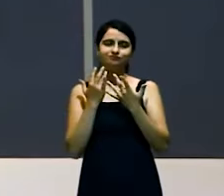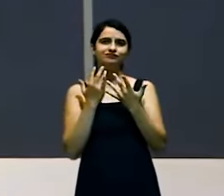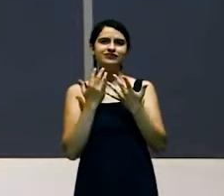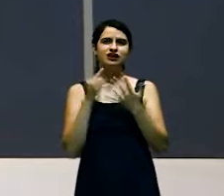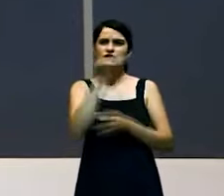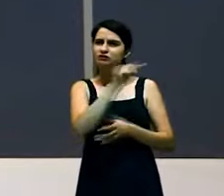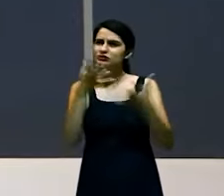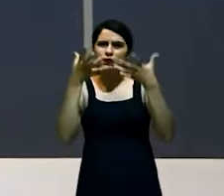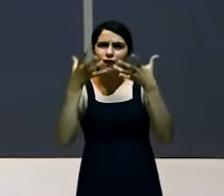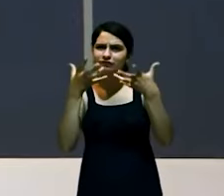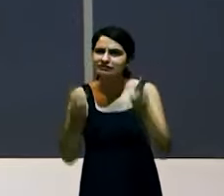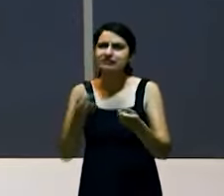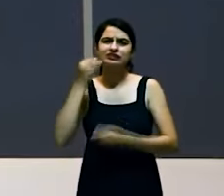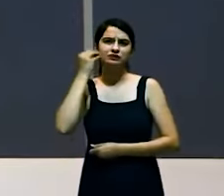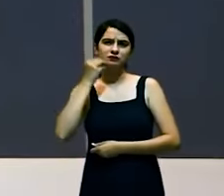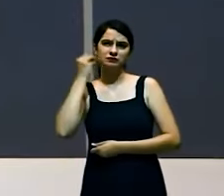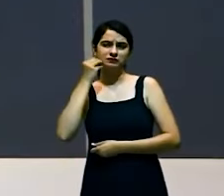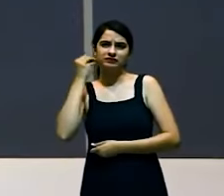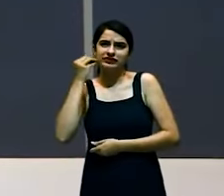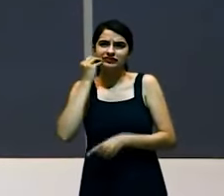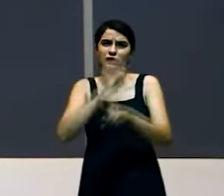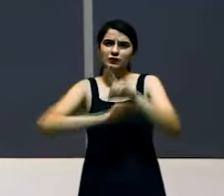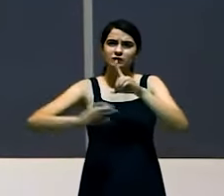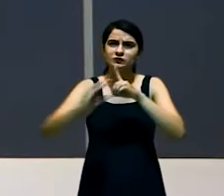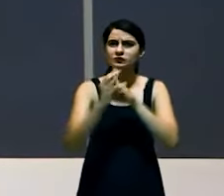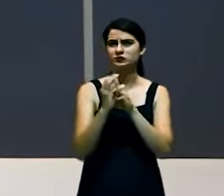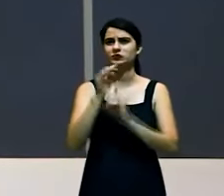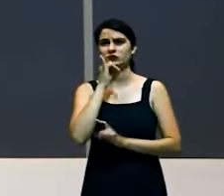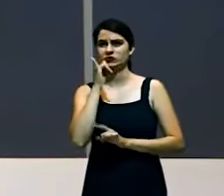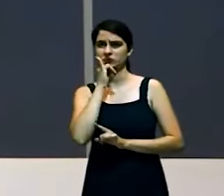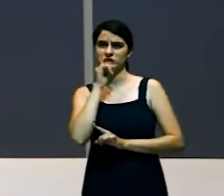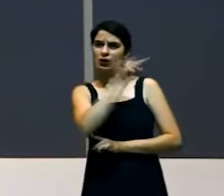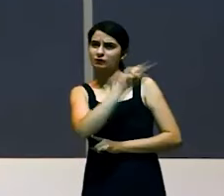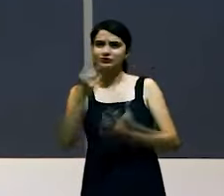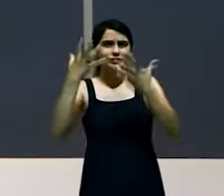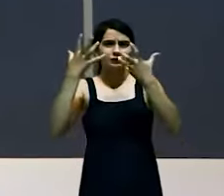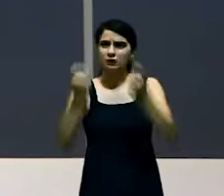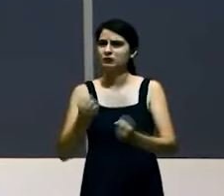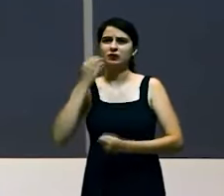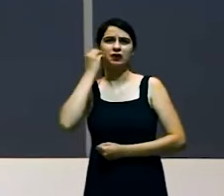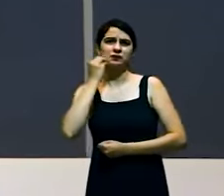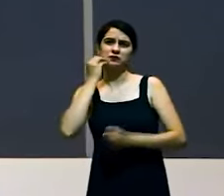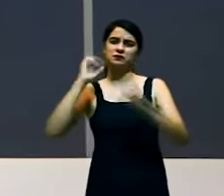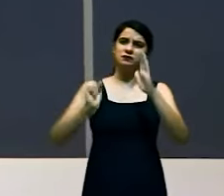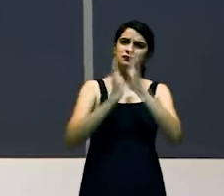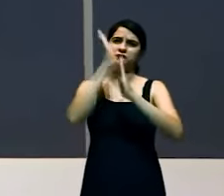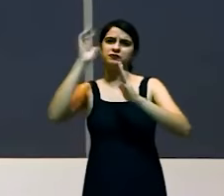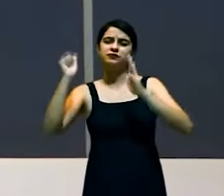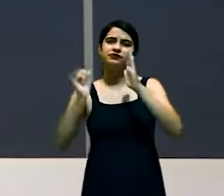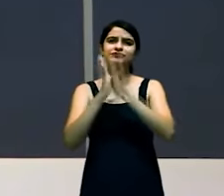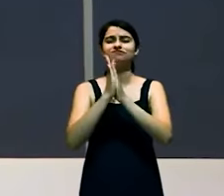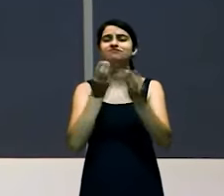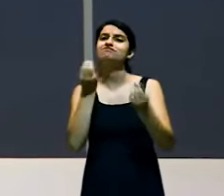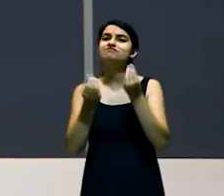aproveitar nenhum momento, ou você não tem nenhum momento buscando a presença do Senhor.